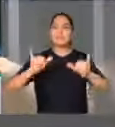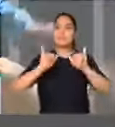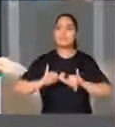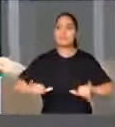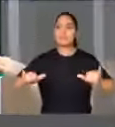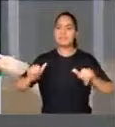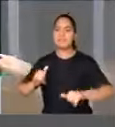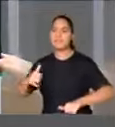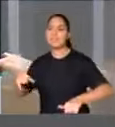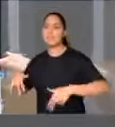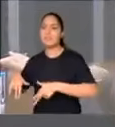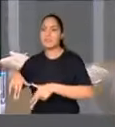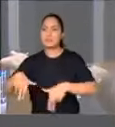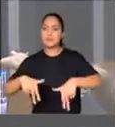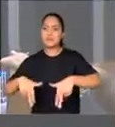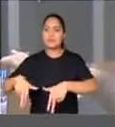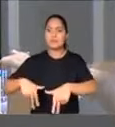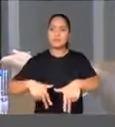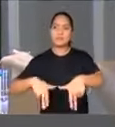você vai onde eu vou,